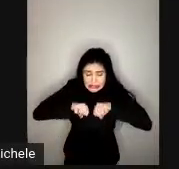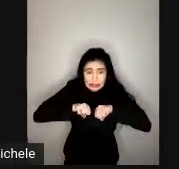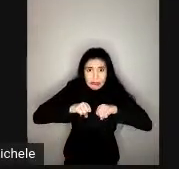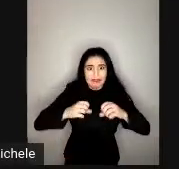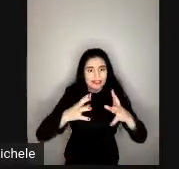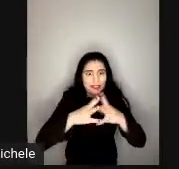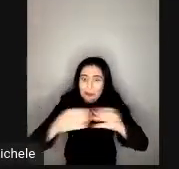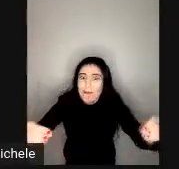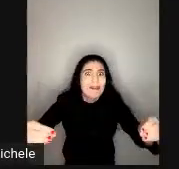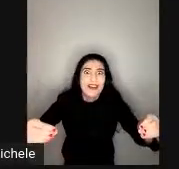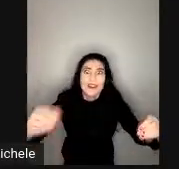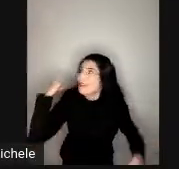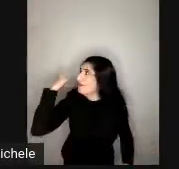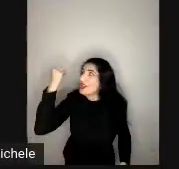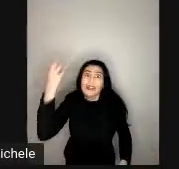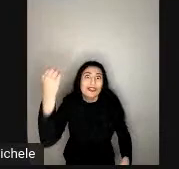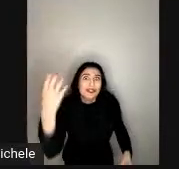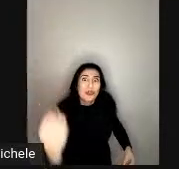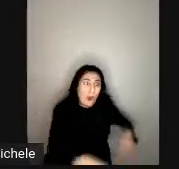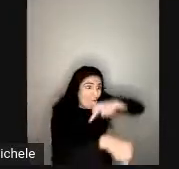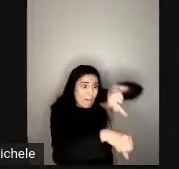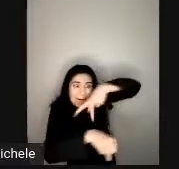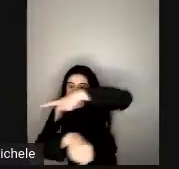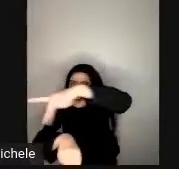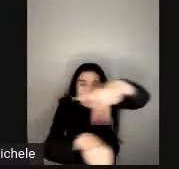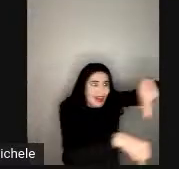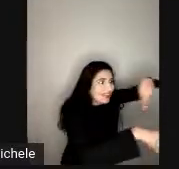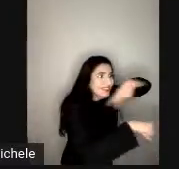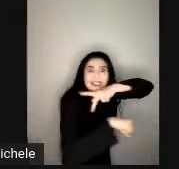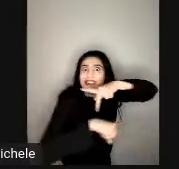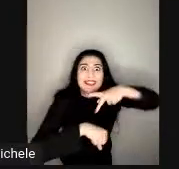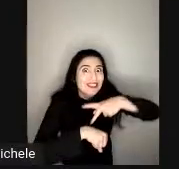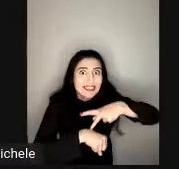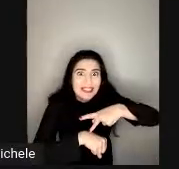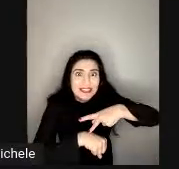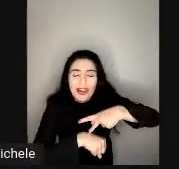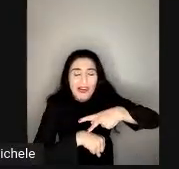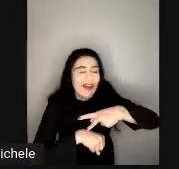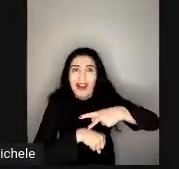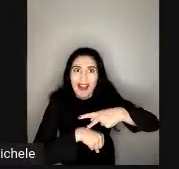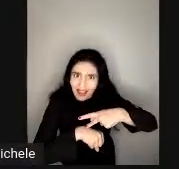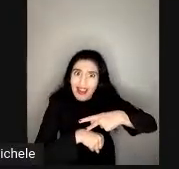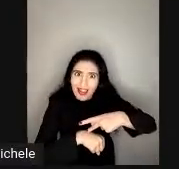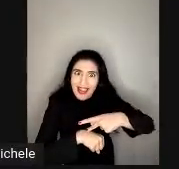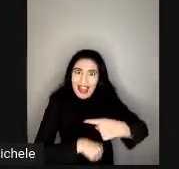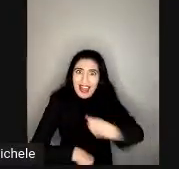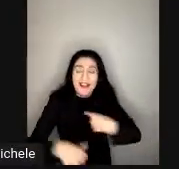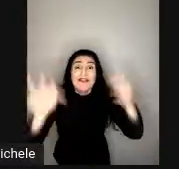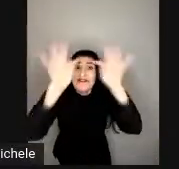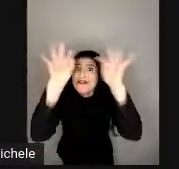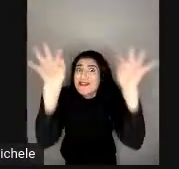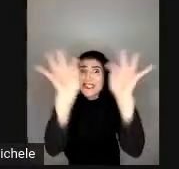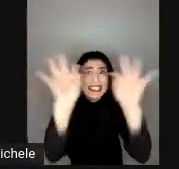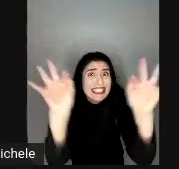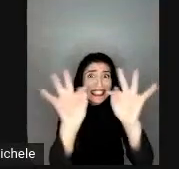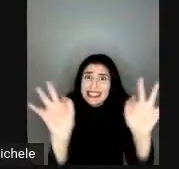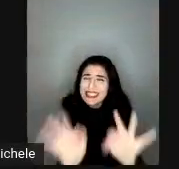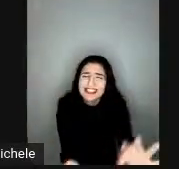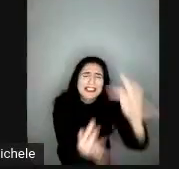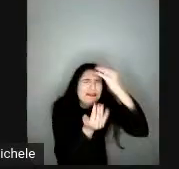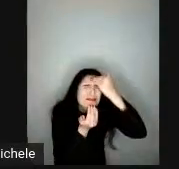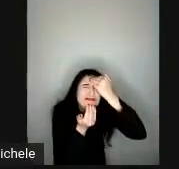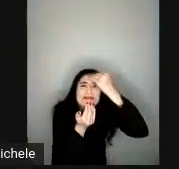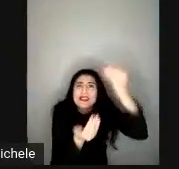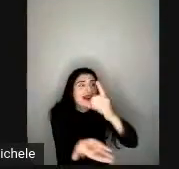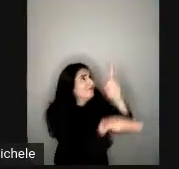na linha de frente? E mais um detalhe, eu quero dizer a todos, eu sou muito feliz, sou muito grata a Deus